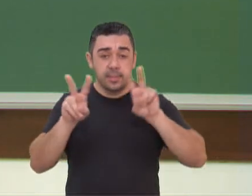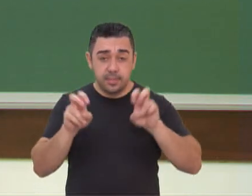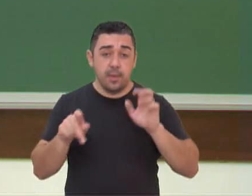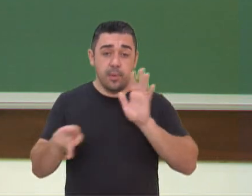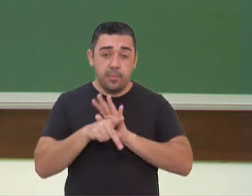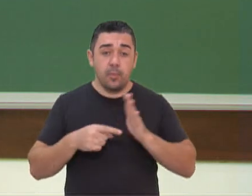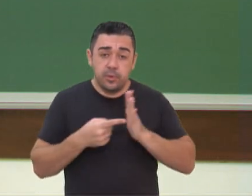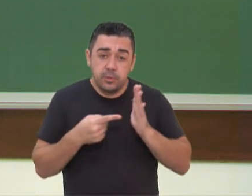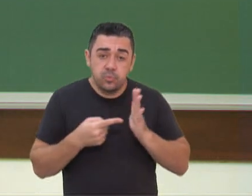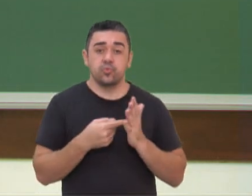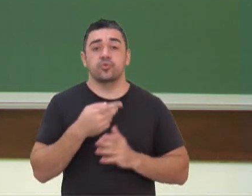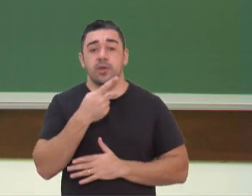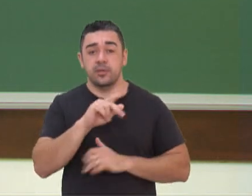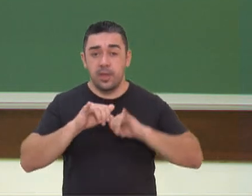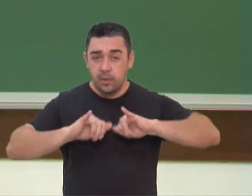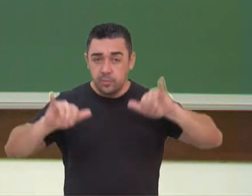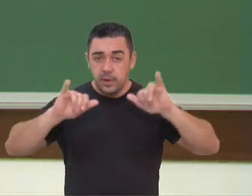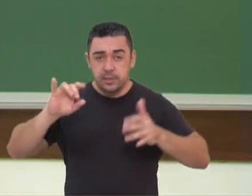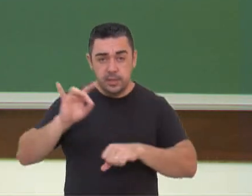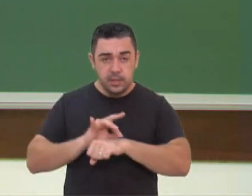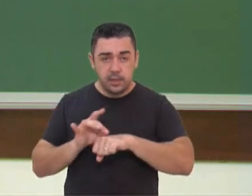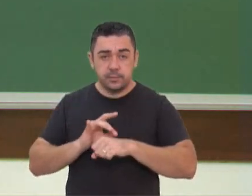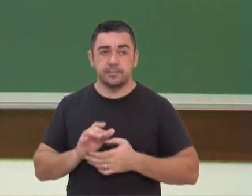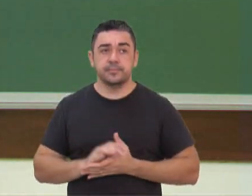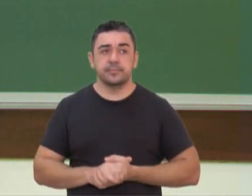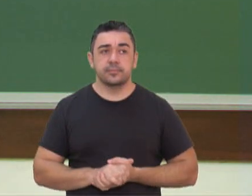essa imprensa negra. Lembra disso?